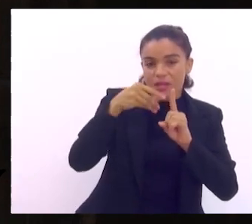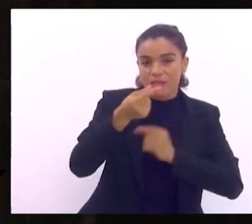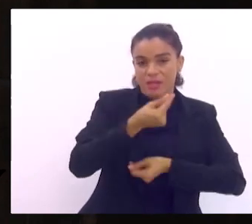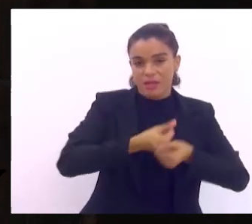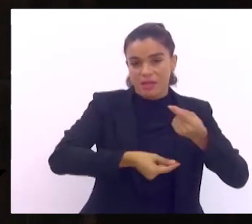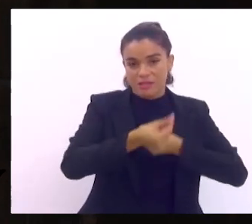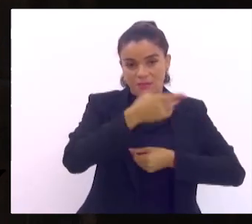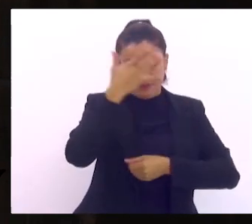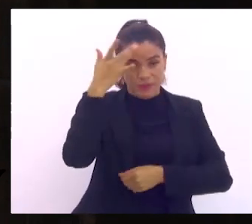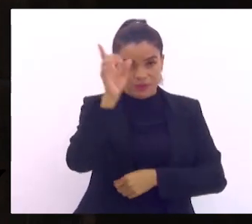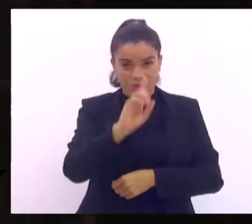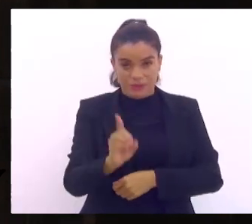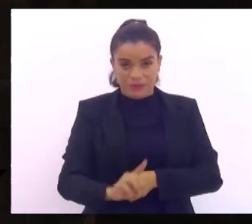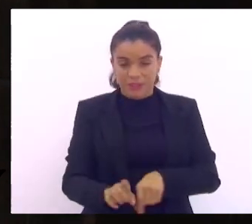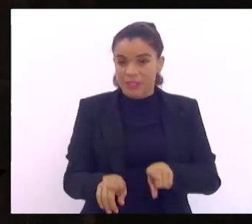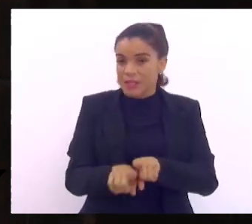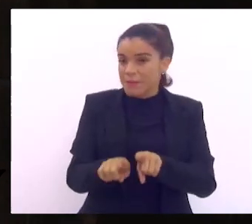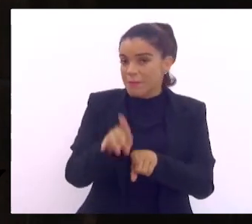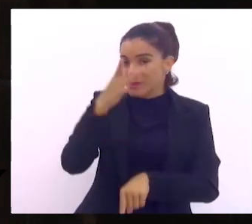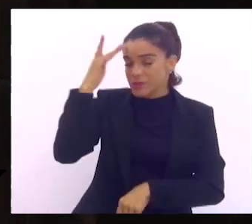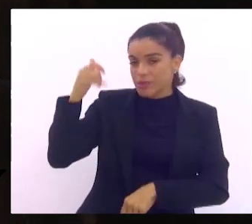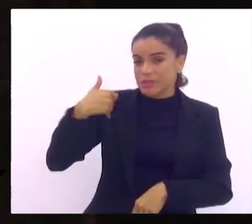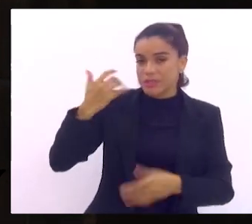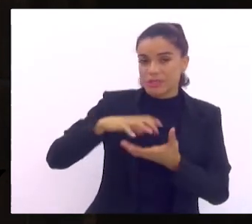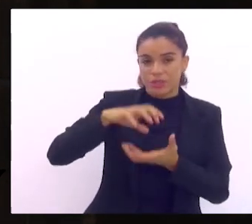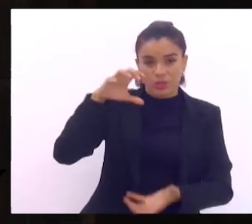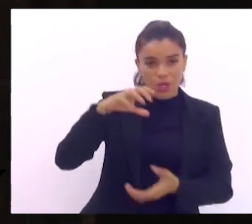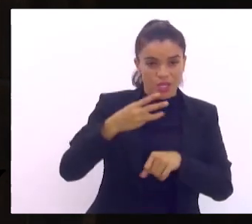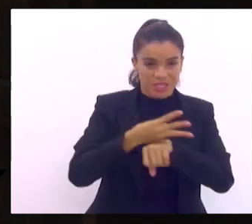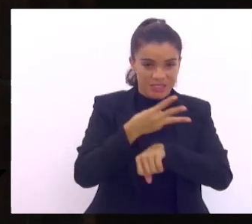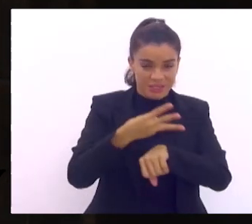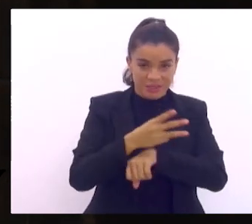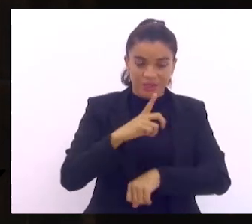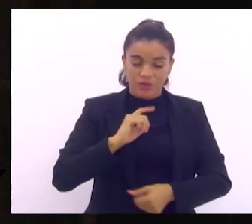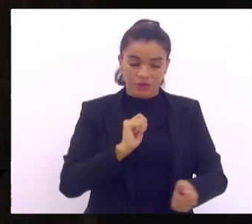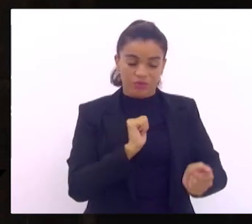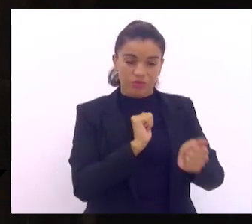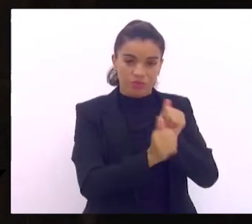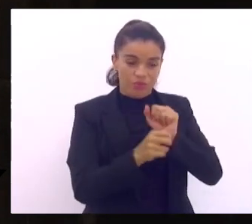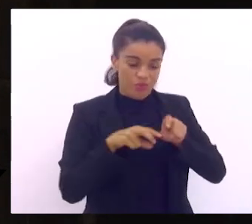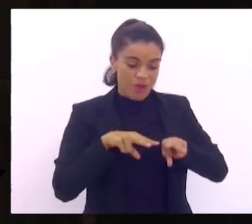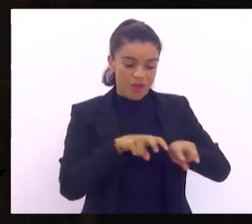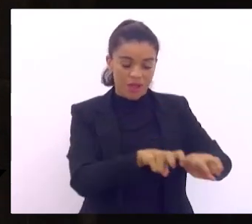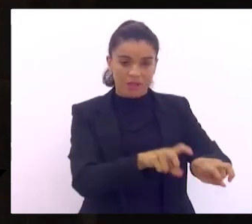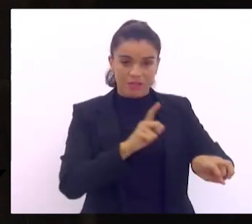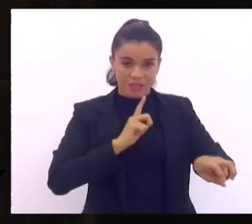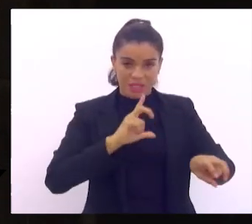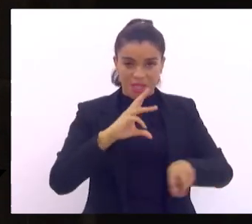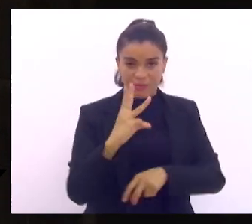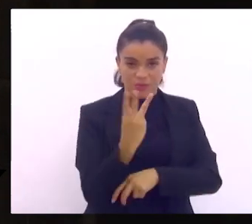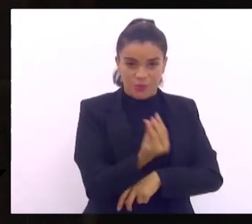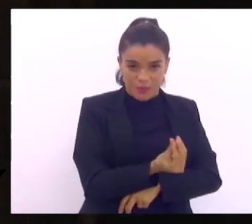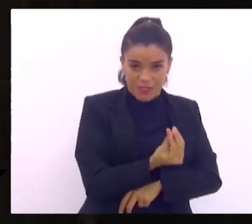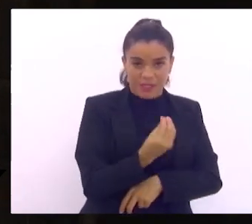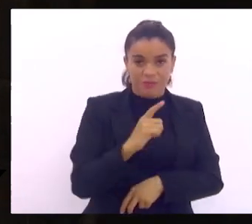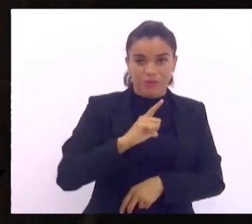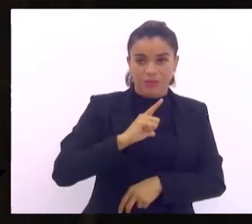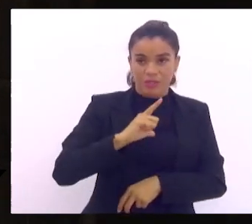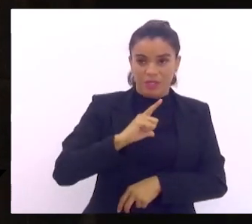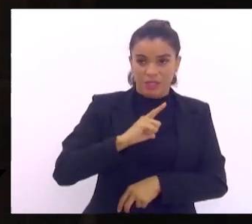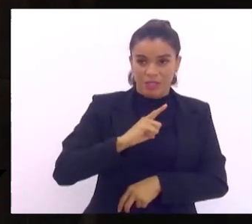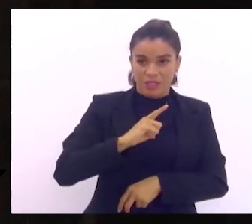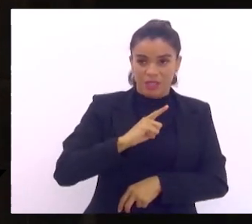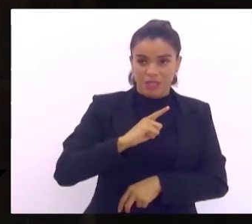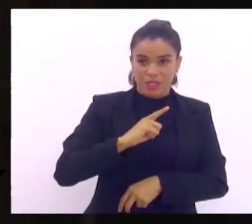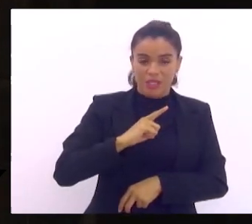deficiências e pessoas idosas. No atletismo, nós temos o Paralímpico, nós temos